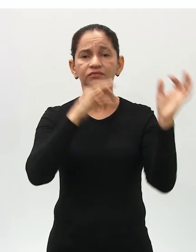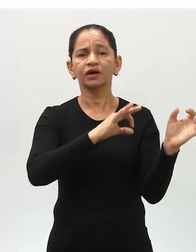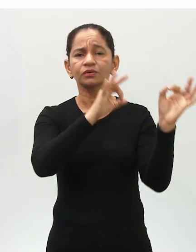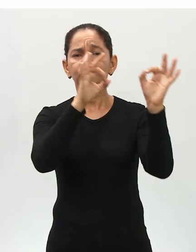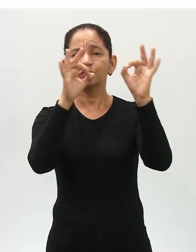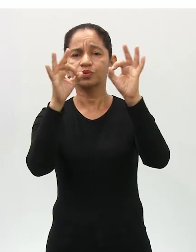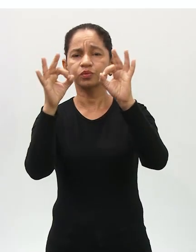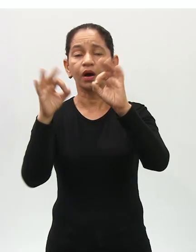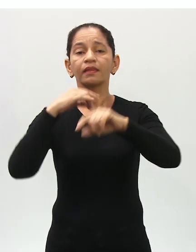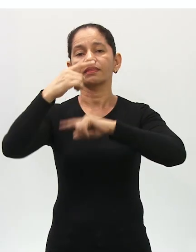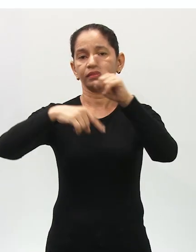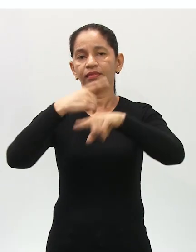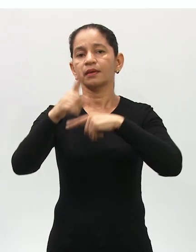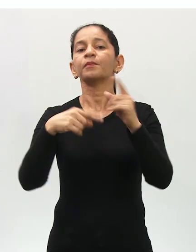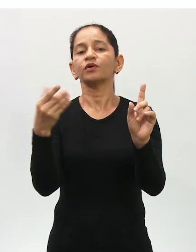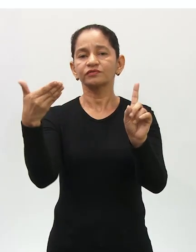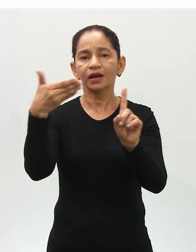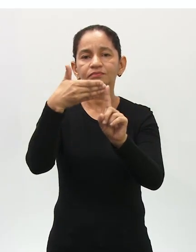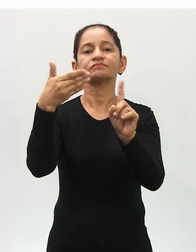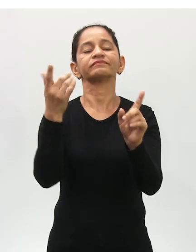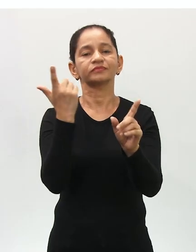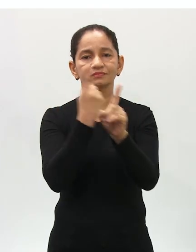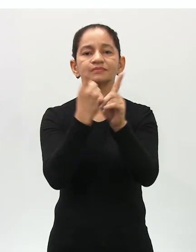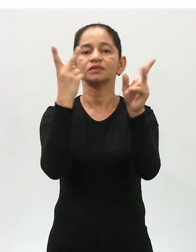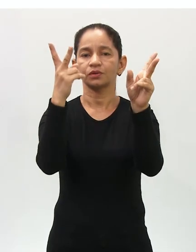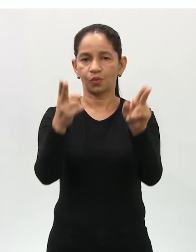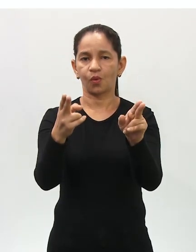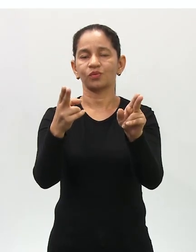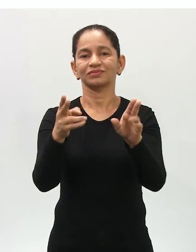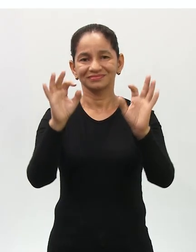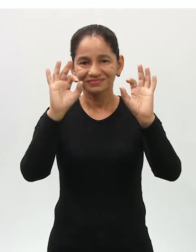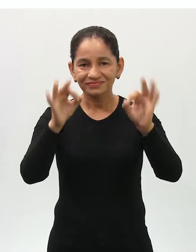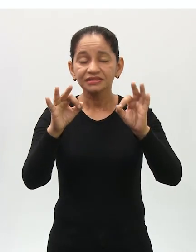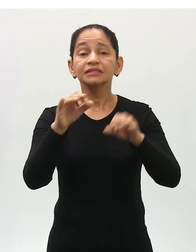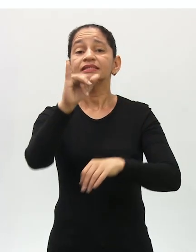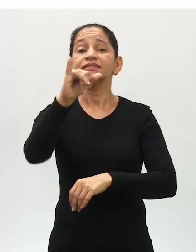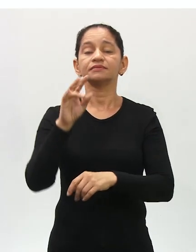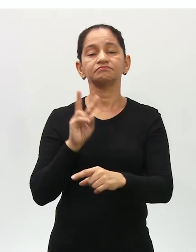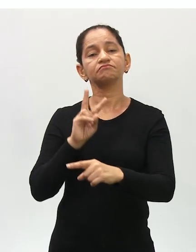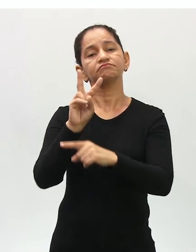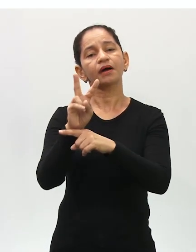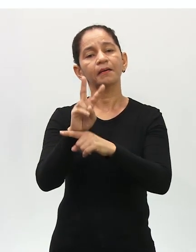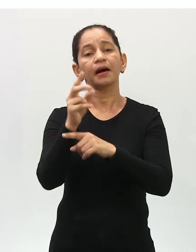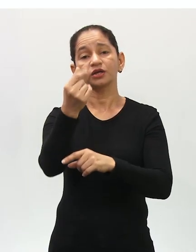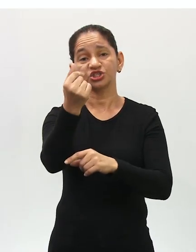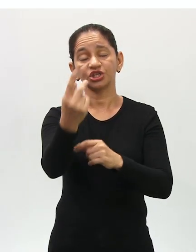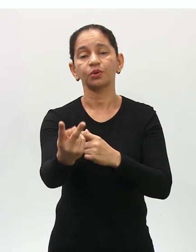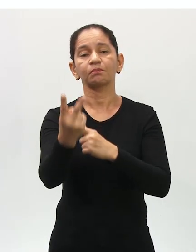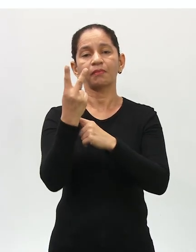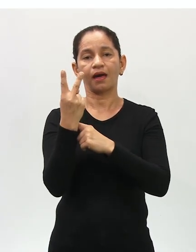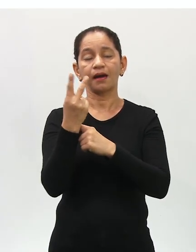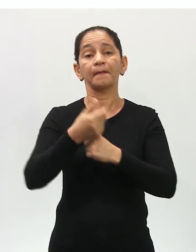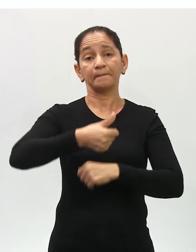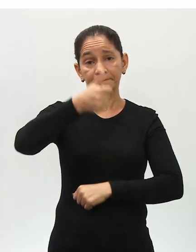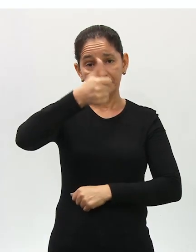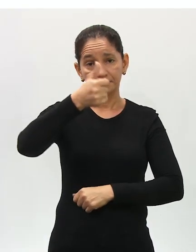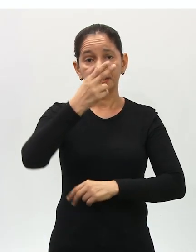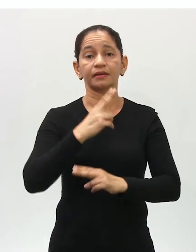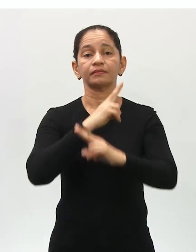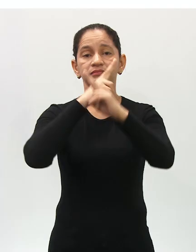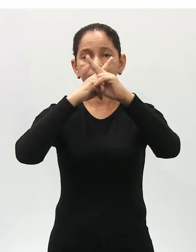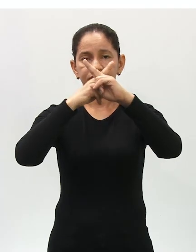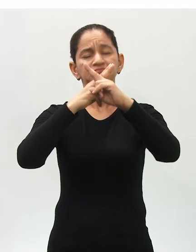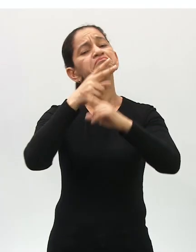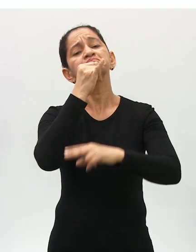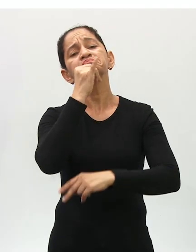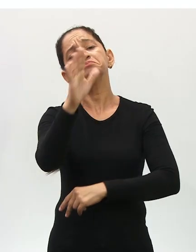slides que você vai ver que a numeração vai bater, tá? Ou amortização do empréstimo, então você está lá fazendo seu financiamento com a Caixa e